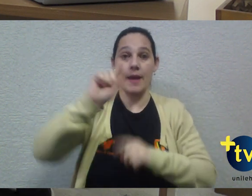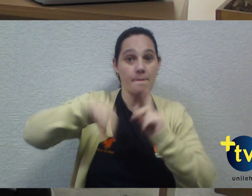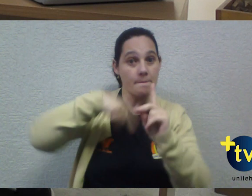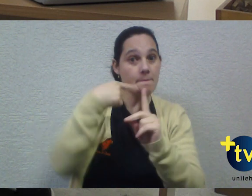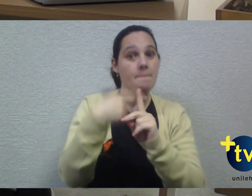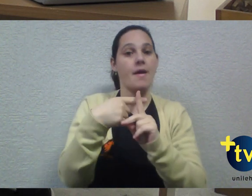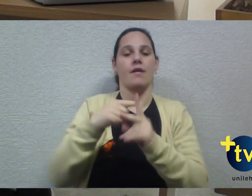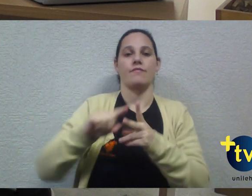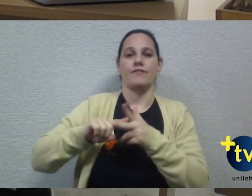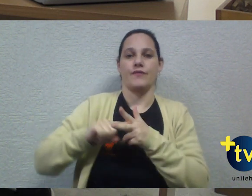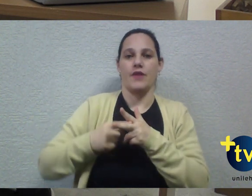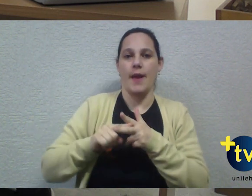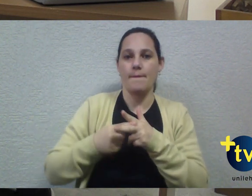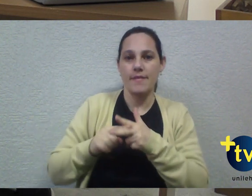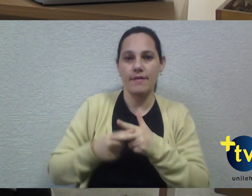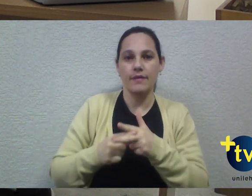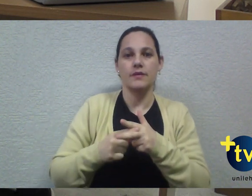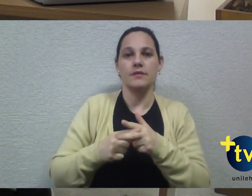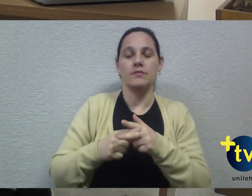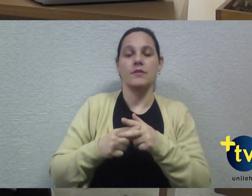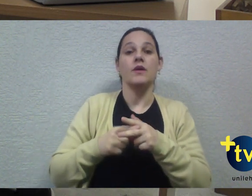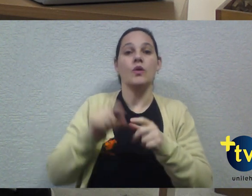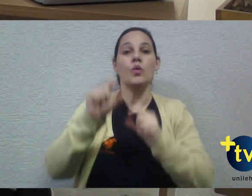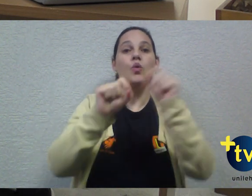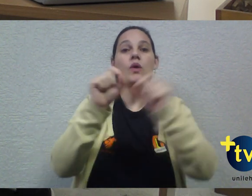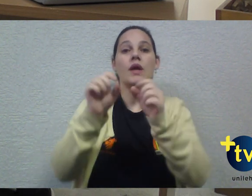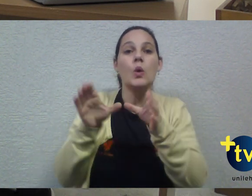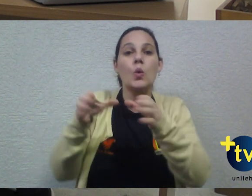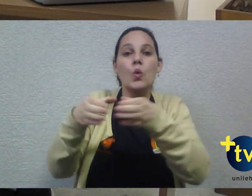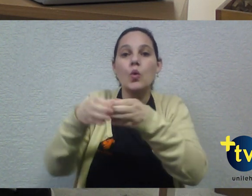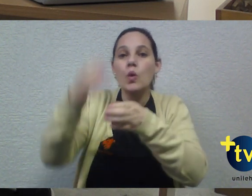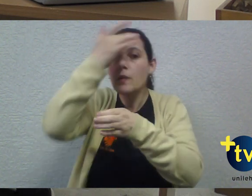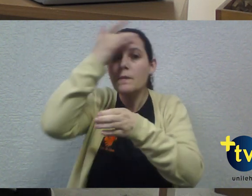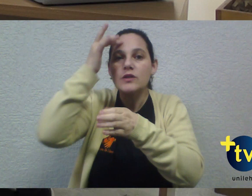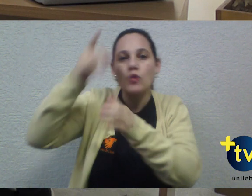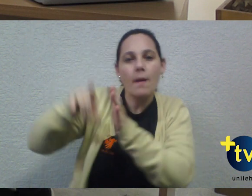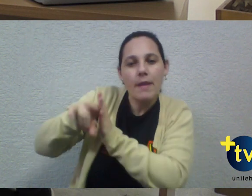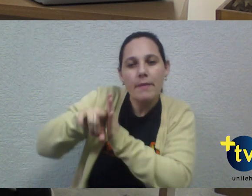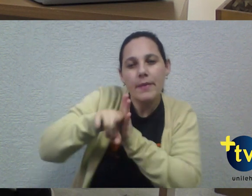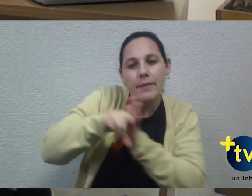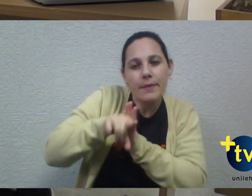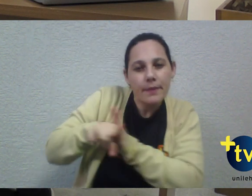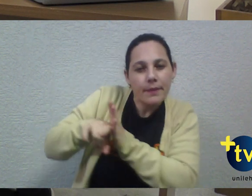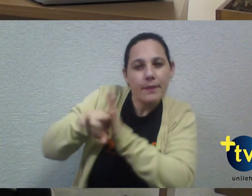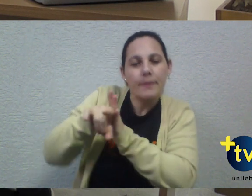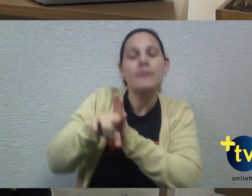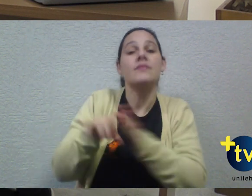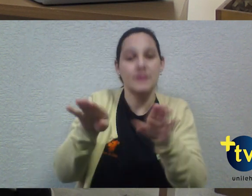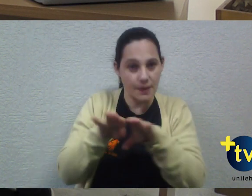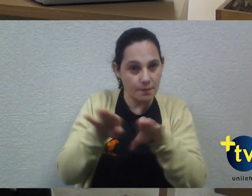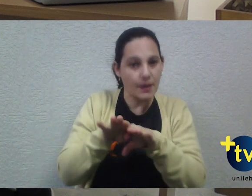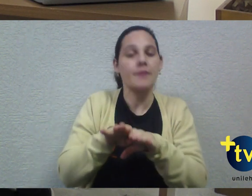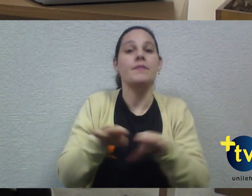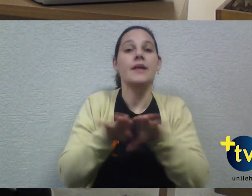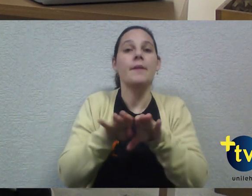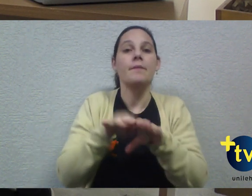inglês, mais ferramentas, você procurar participar de grupos de pesquisa dentro da sua